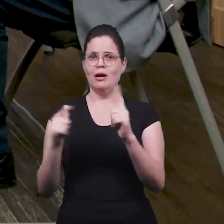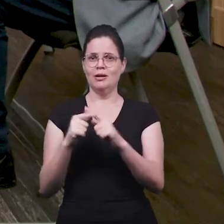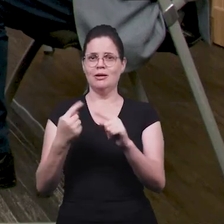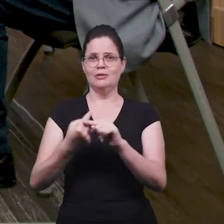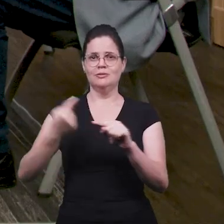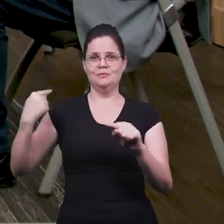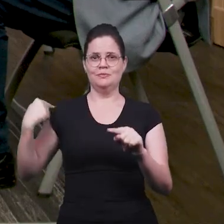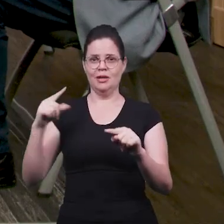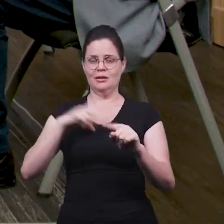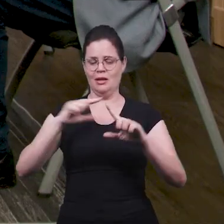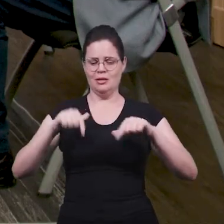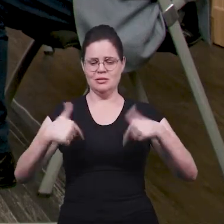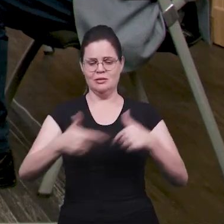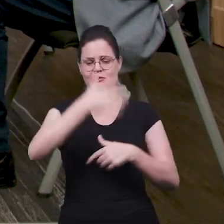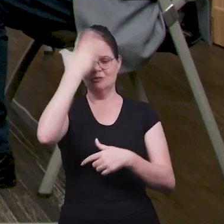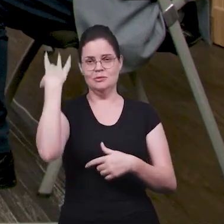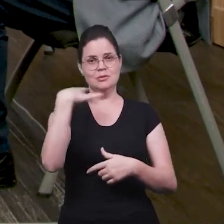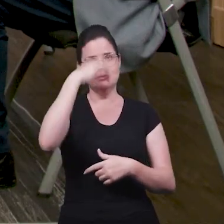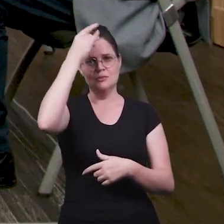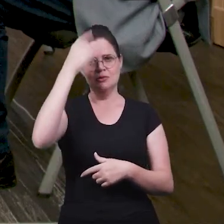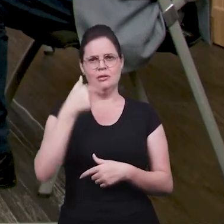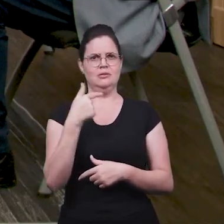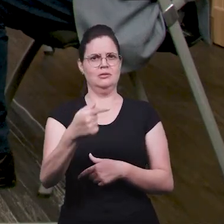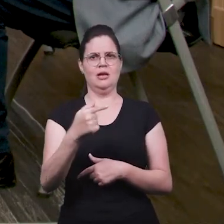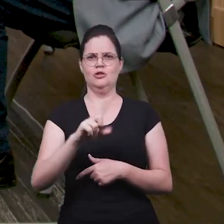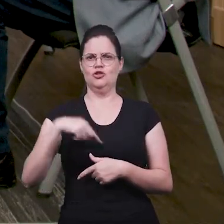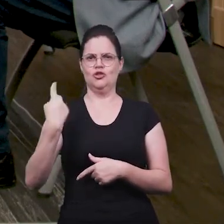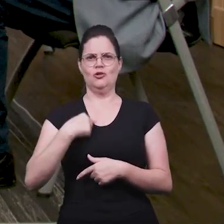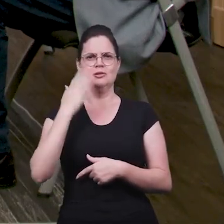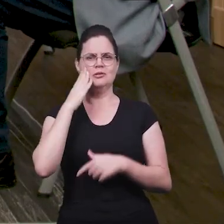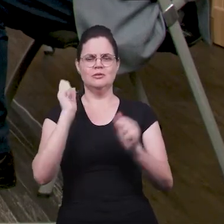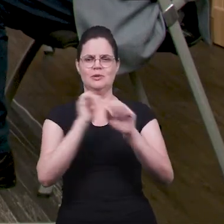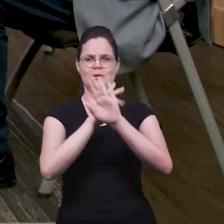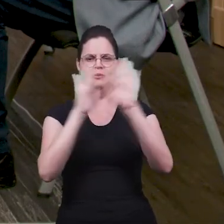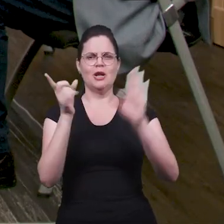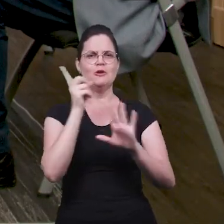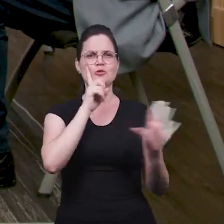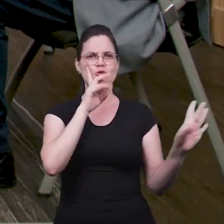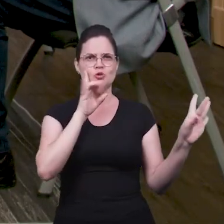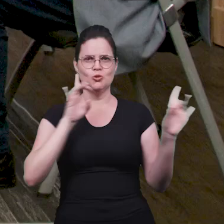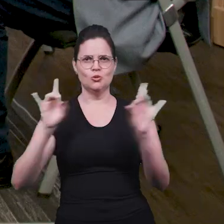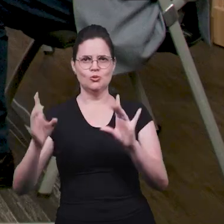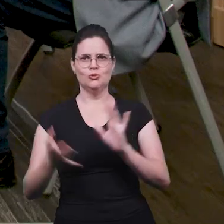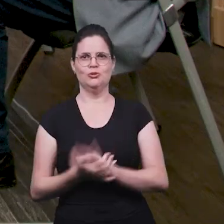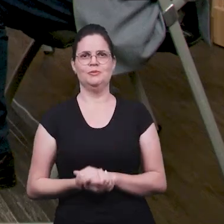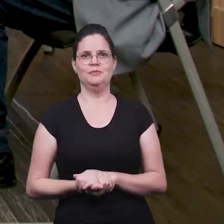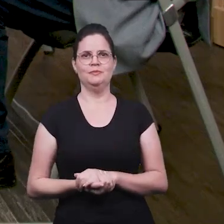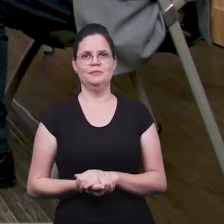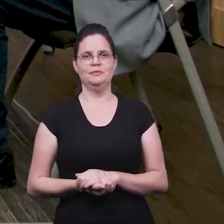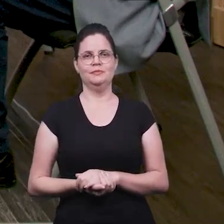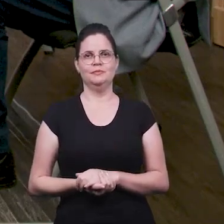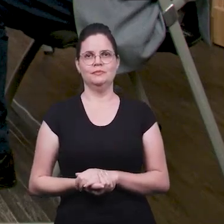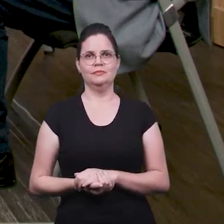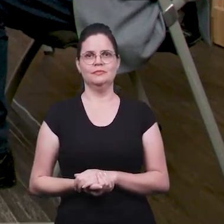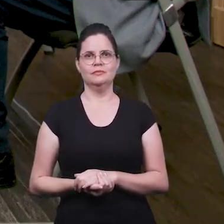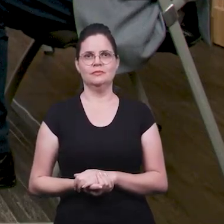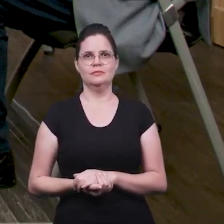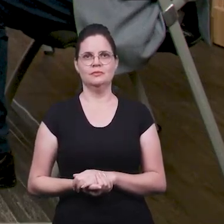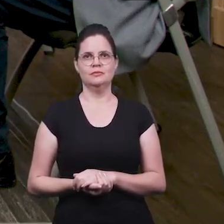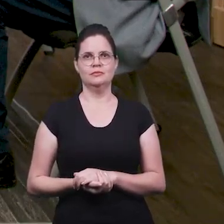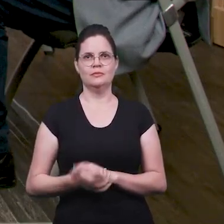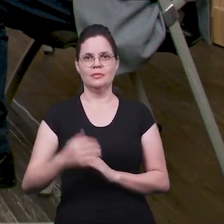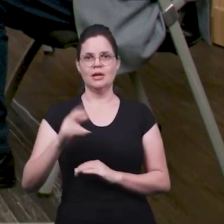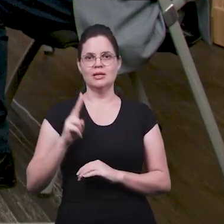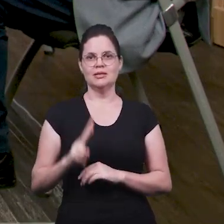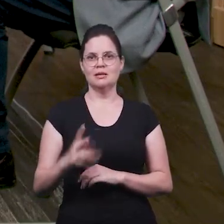essas 7 operações do Espírito do Senhor. A gente vê claramente no nosso dia a dia. Bom, agora, sempre, Sérgio, a gente pede